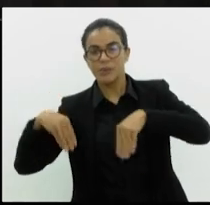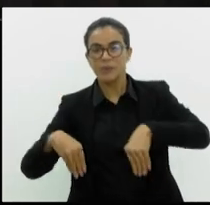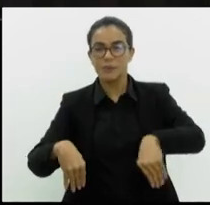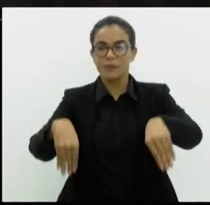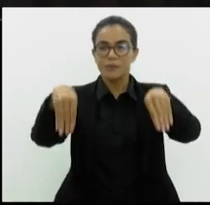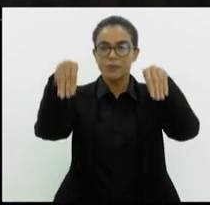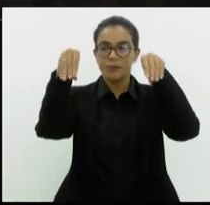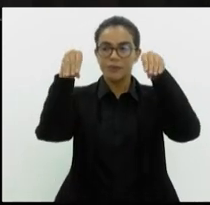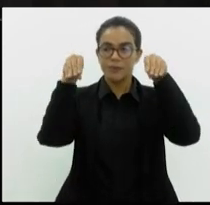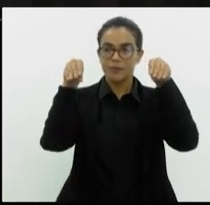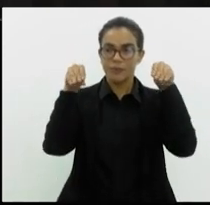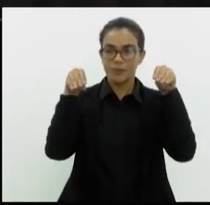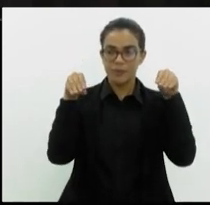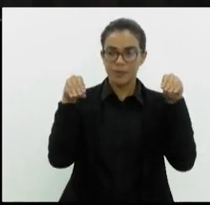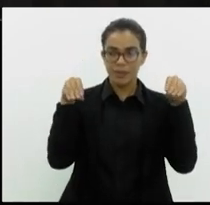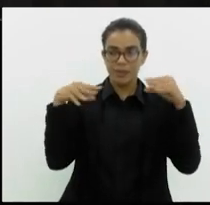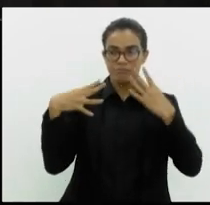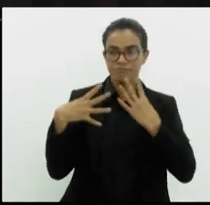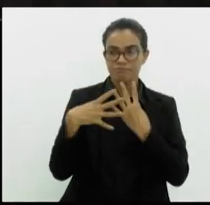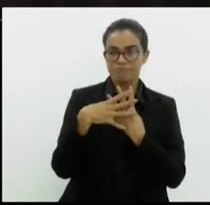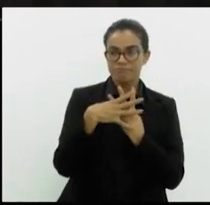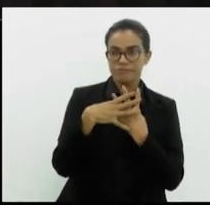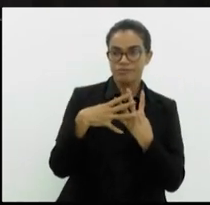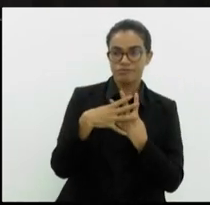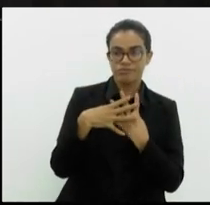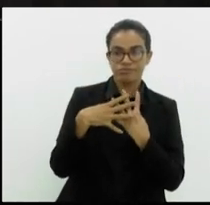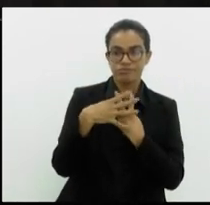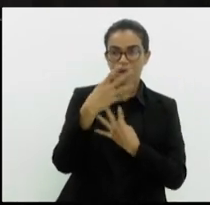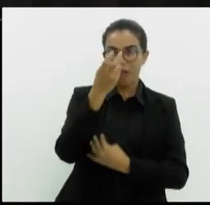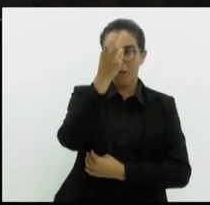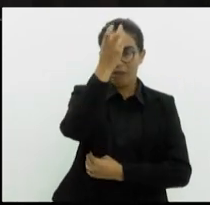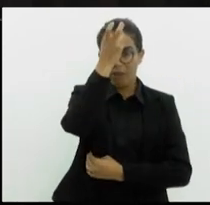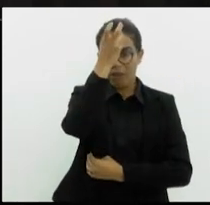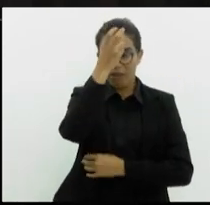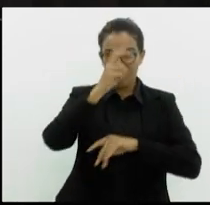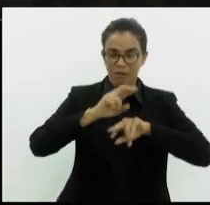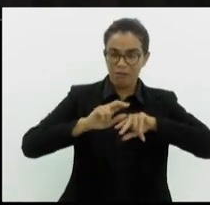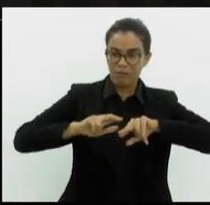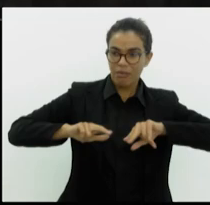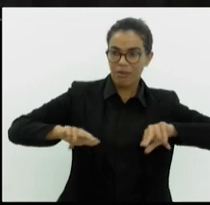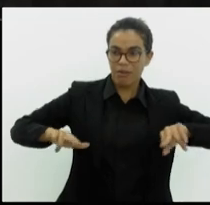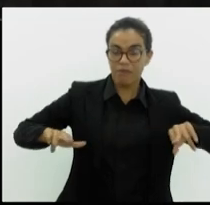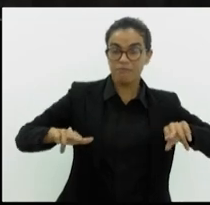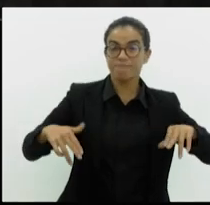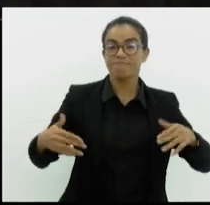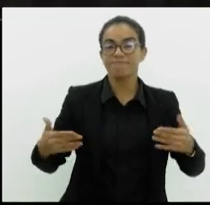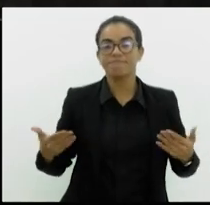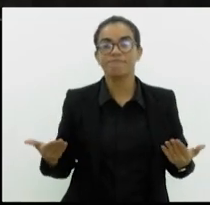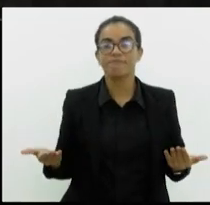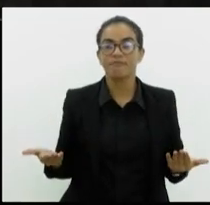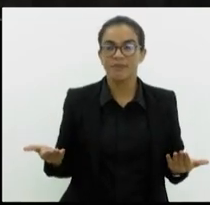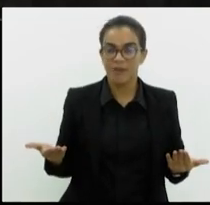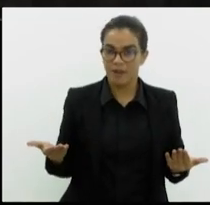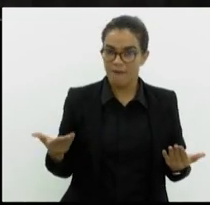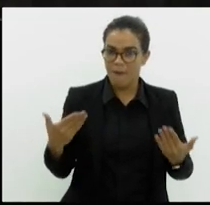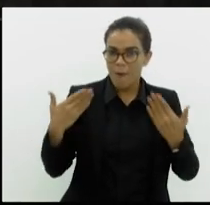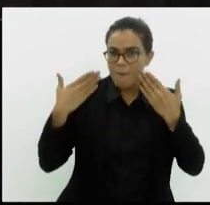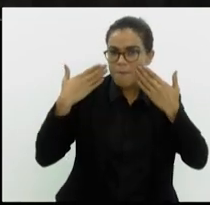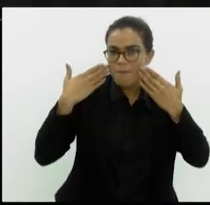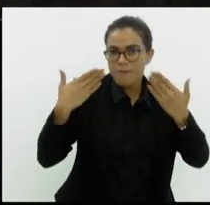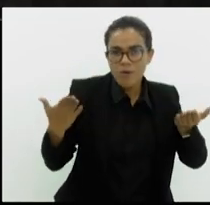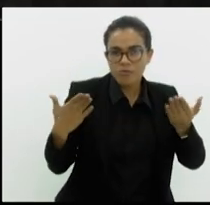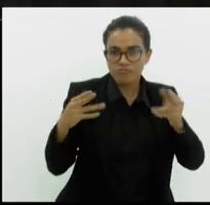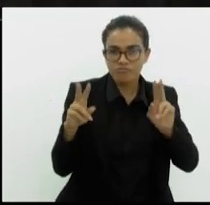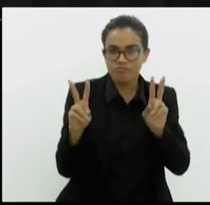lençóis com fios egípcios aos milhares, que tal se manifestar